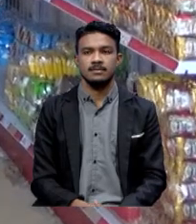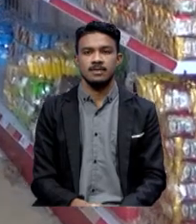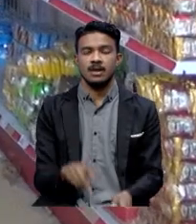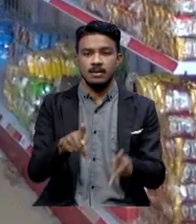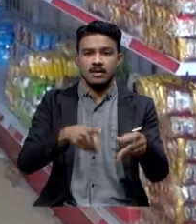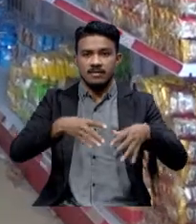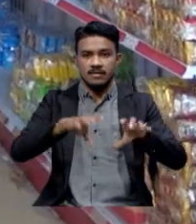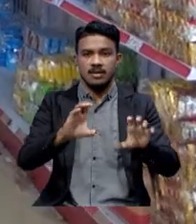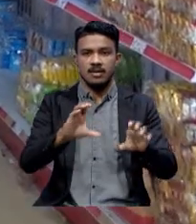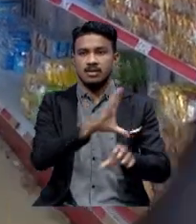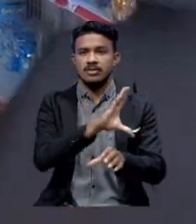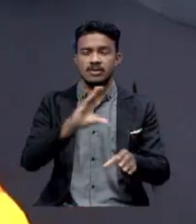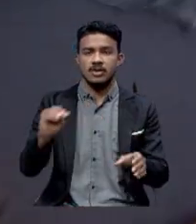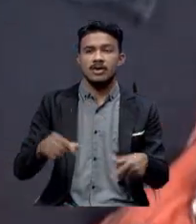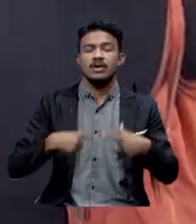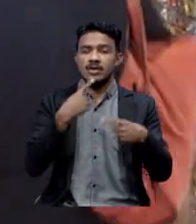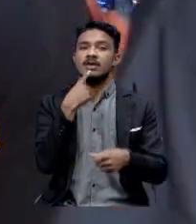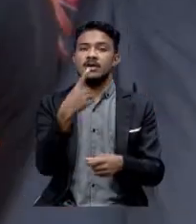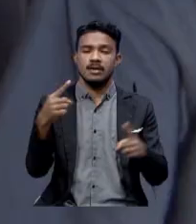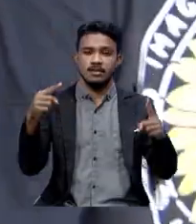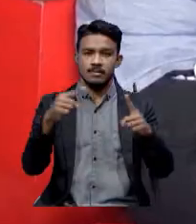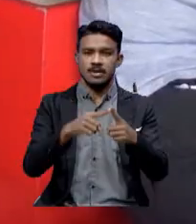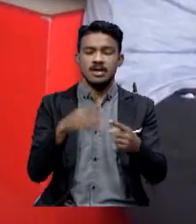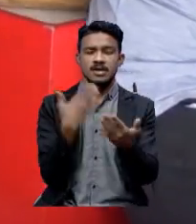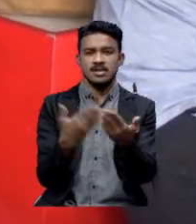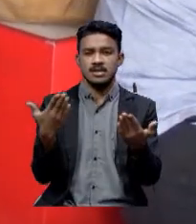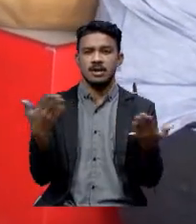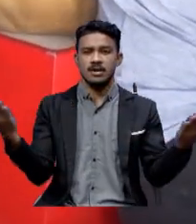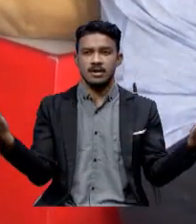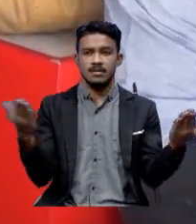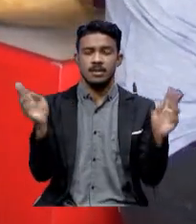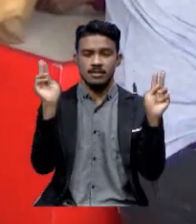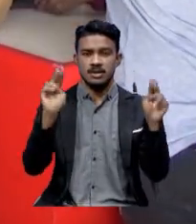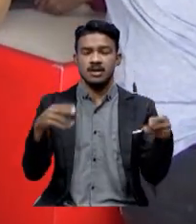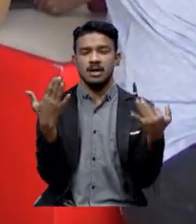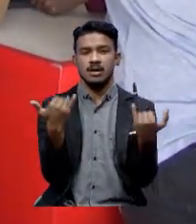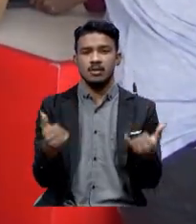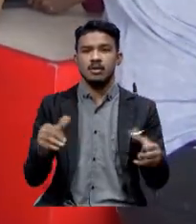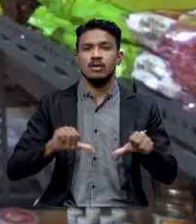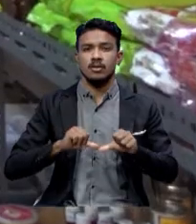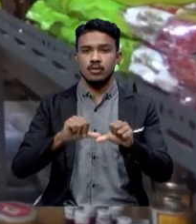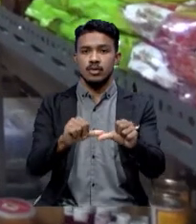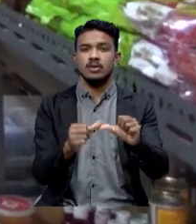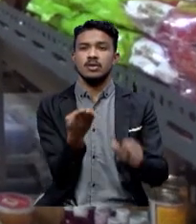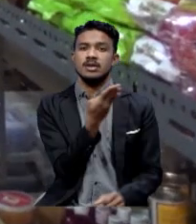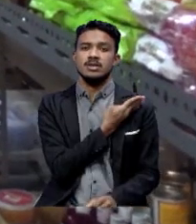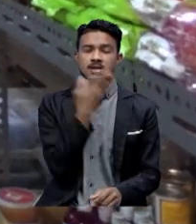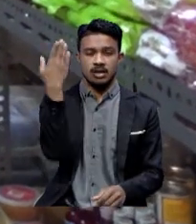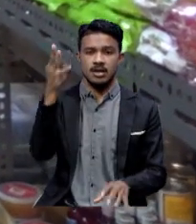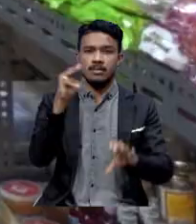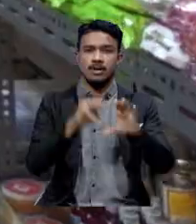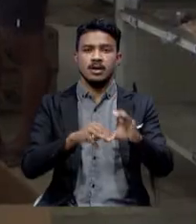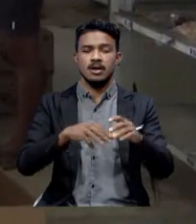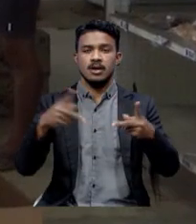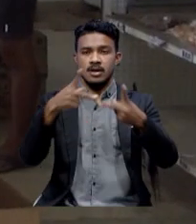Negociante da comunidade a tua preocupação, né? Relaciona a san necessidade básica neve da dão, né? Continua a sair e mercado, losa no